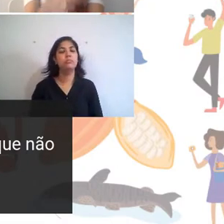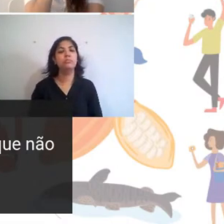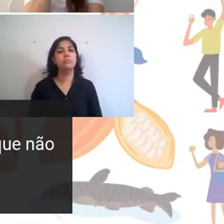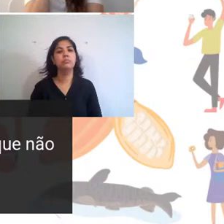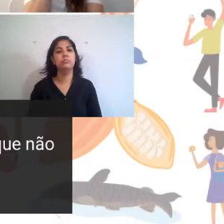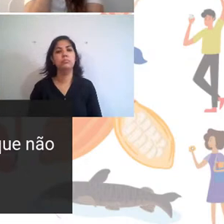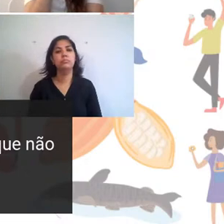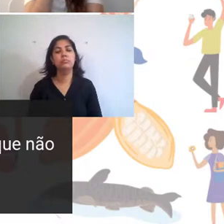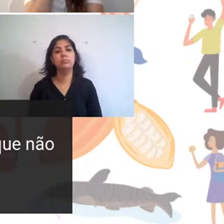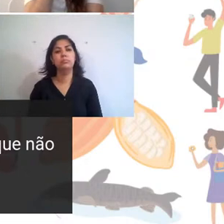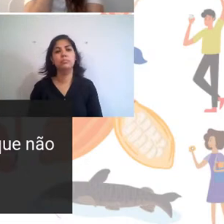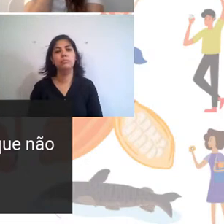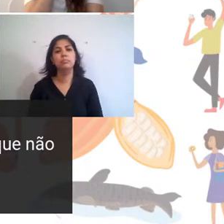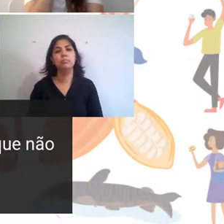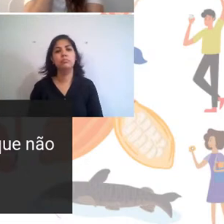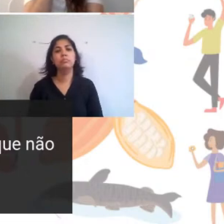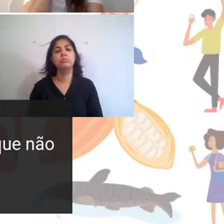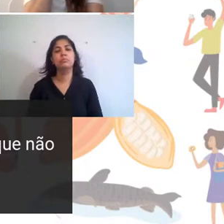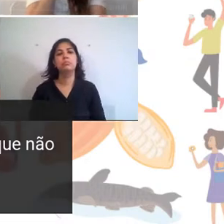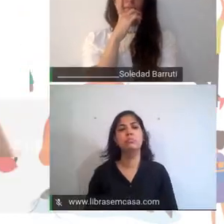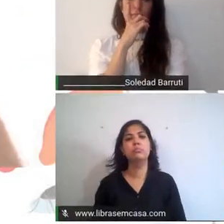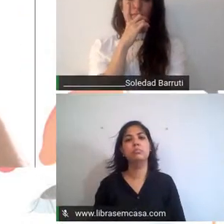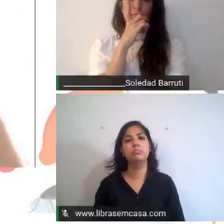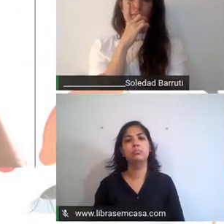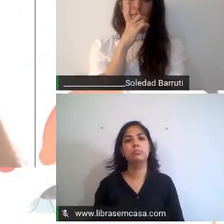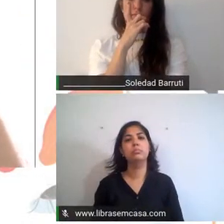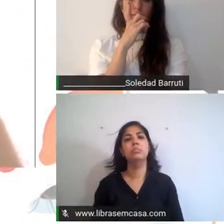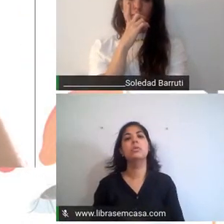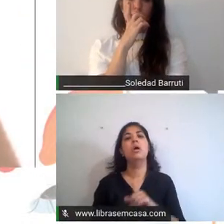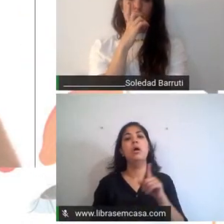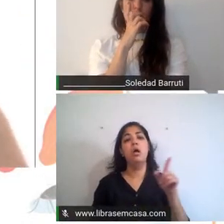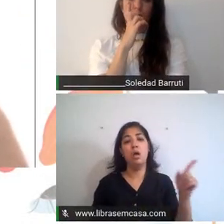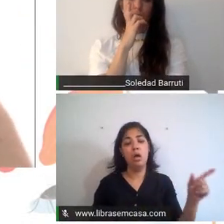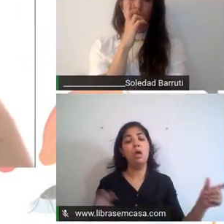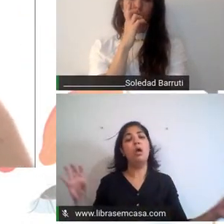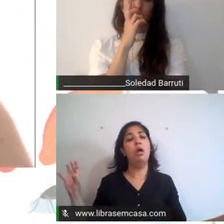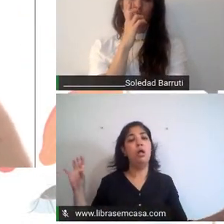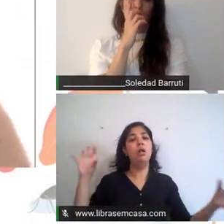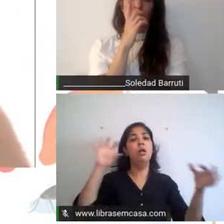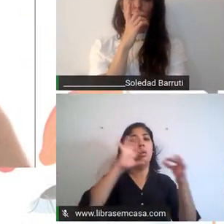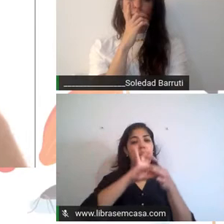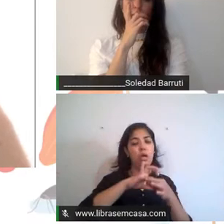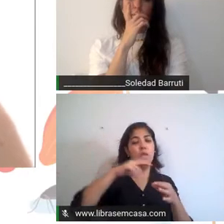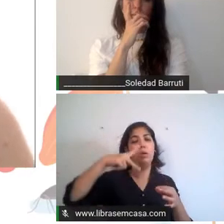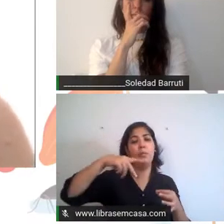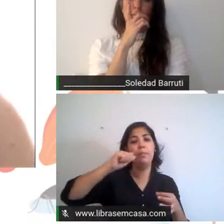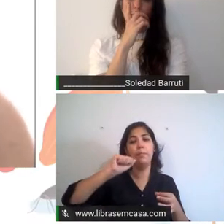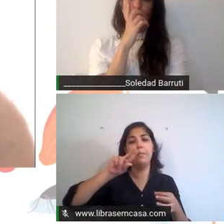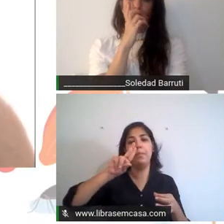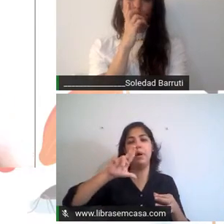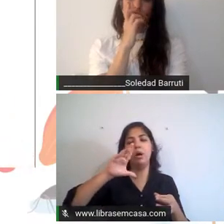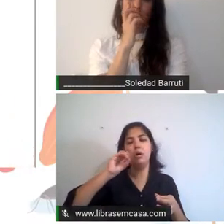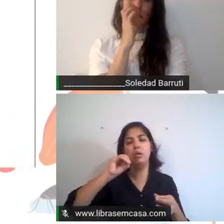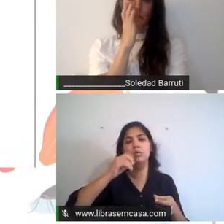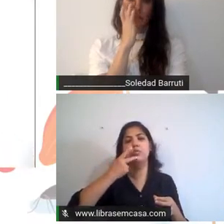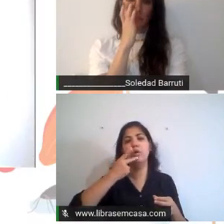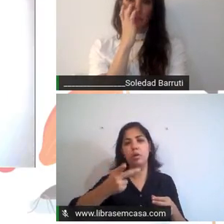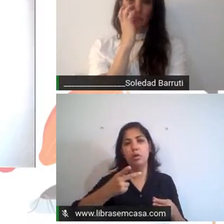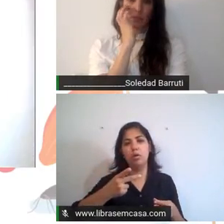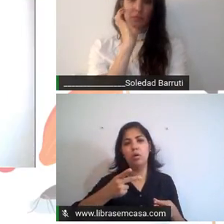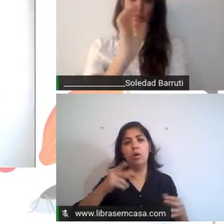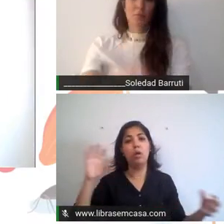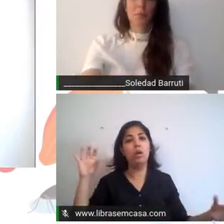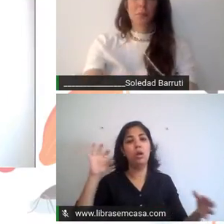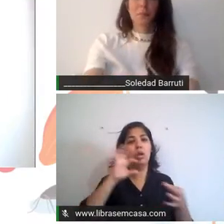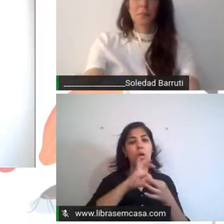Muito ligada com o que o Paulo estava comentando a respeito da questão da governança, né?